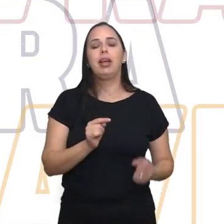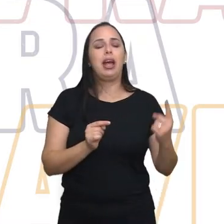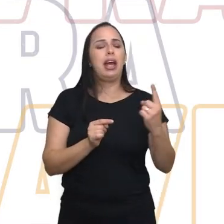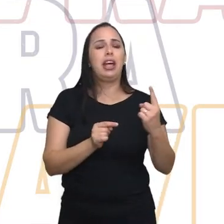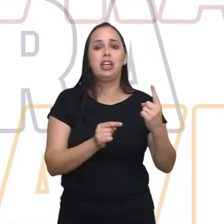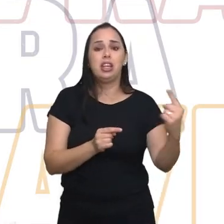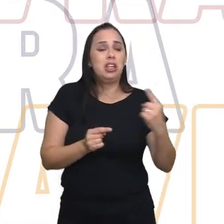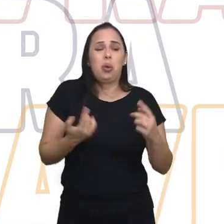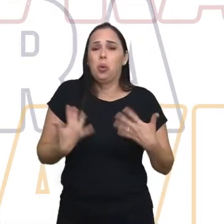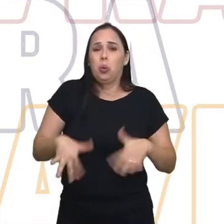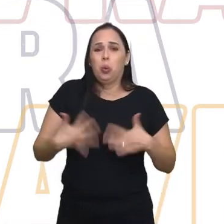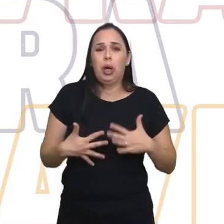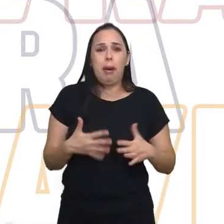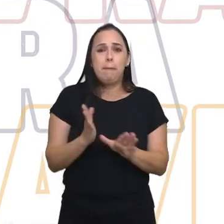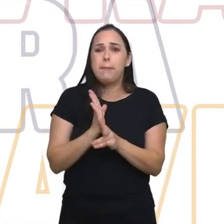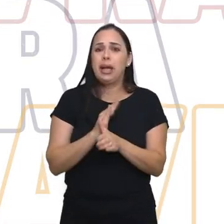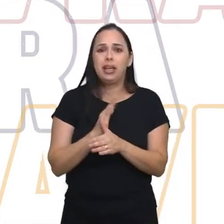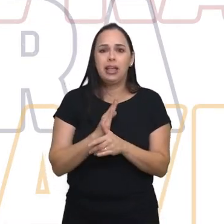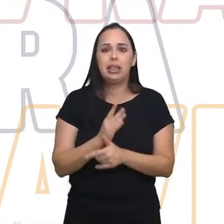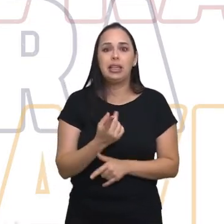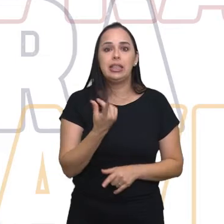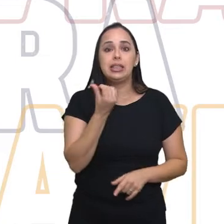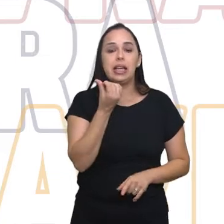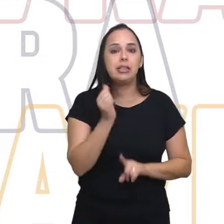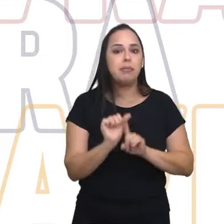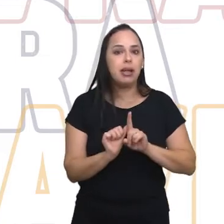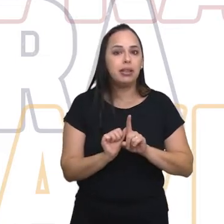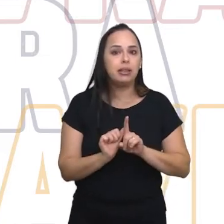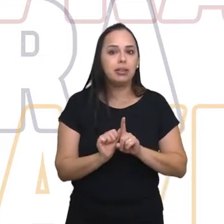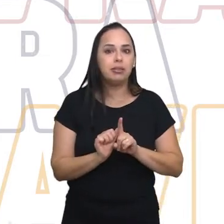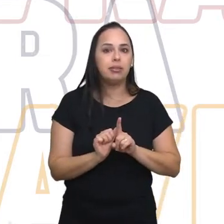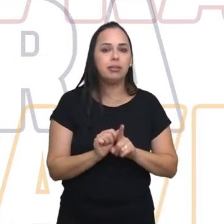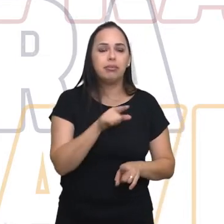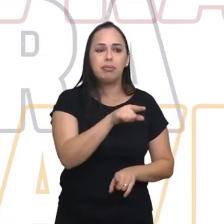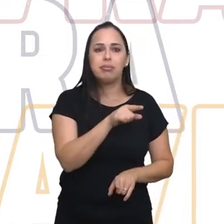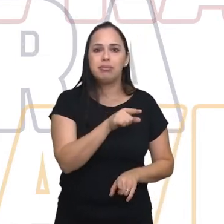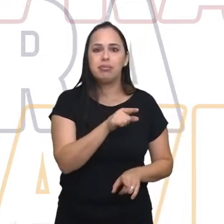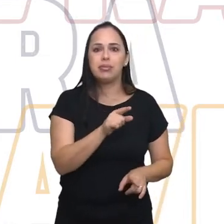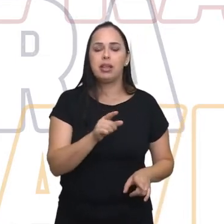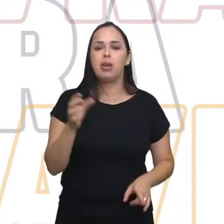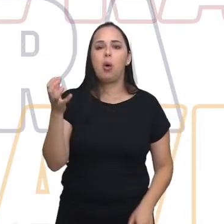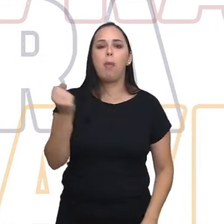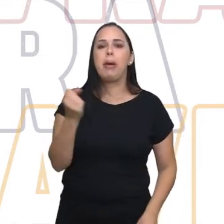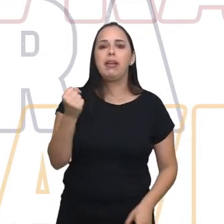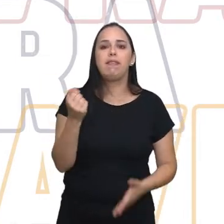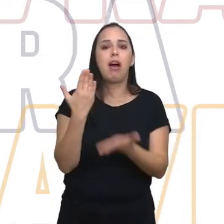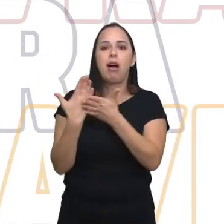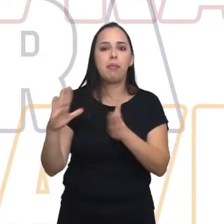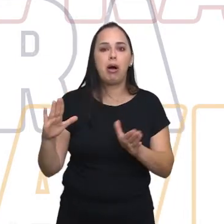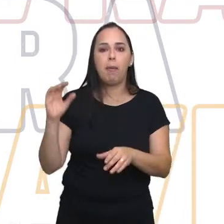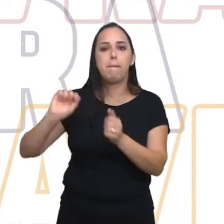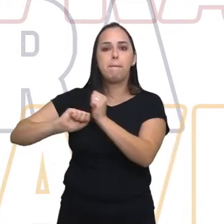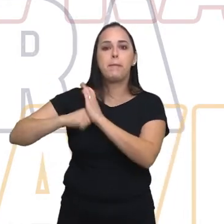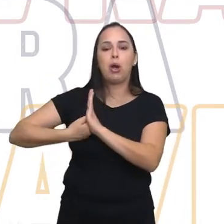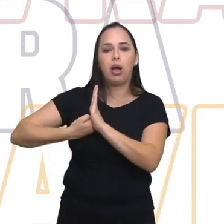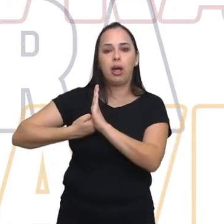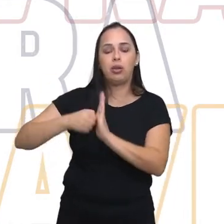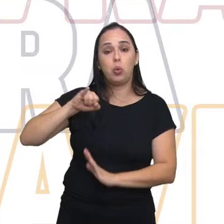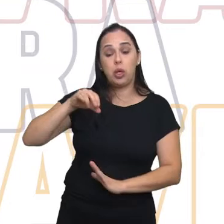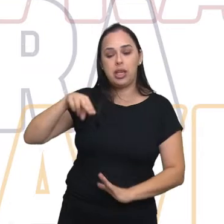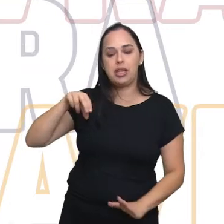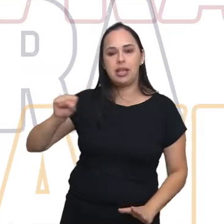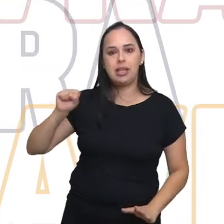ele chegou desesperado. Ele tinha 6 meses que estava com o benefício dele bloqueado no